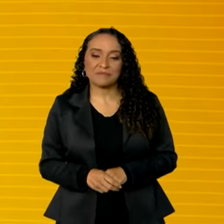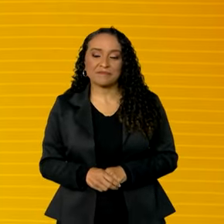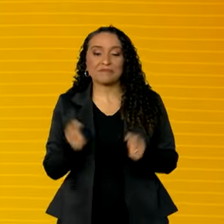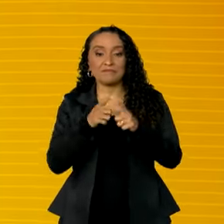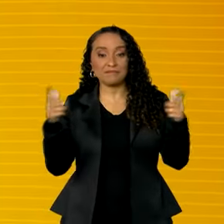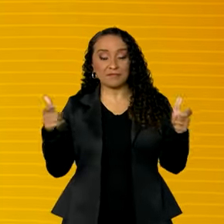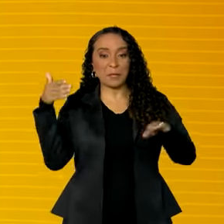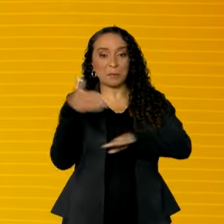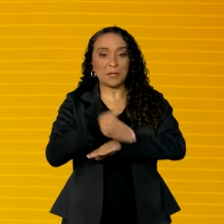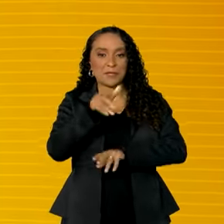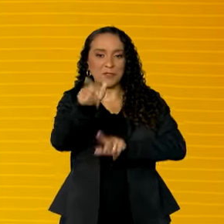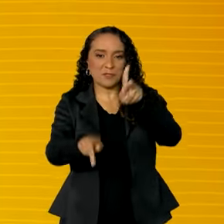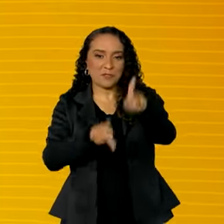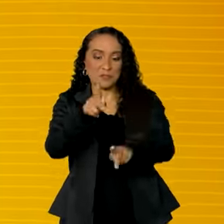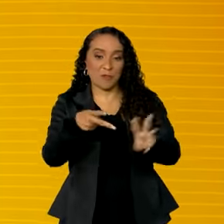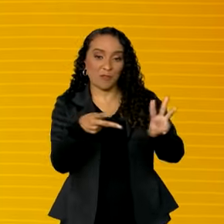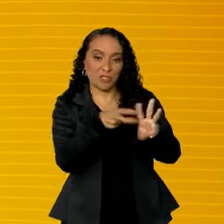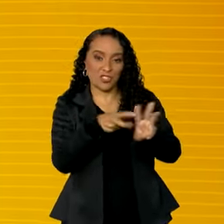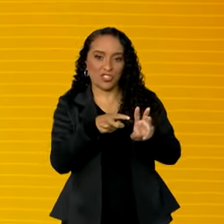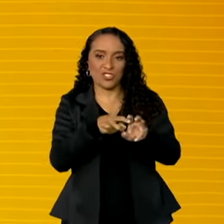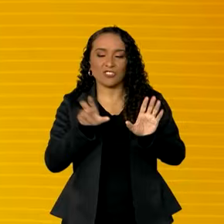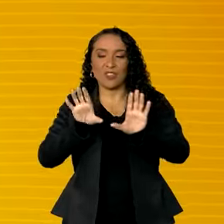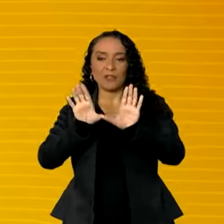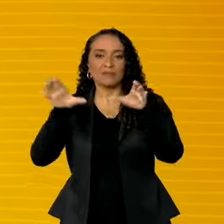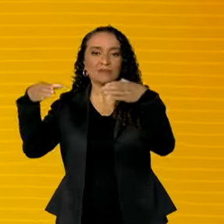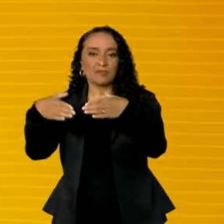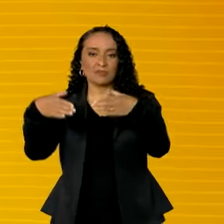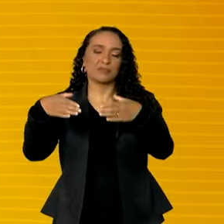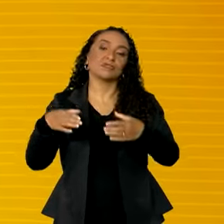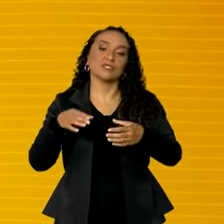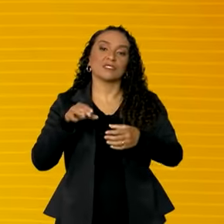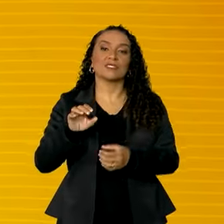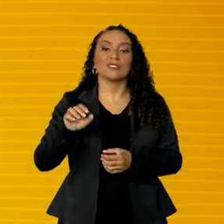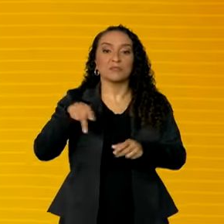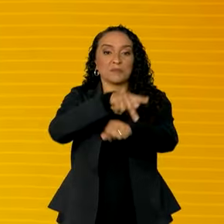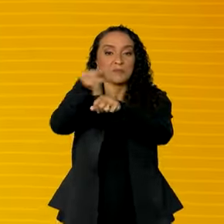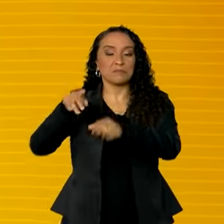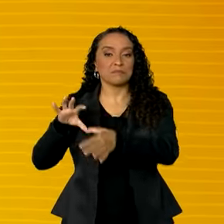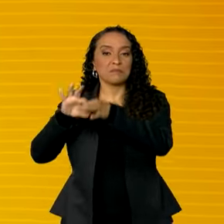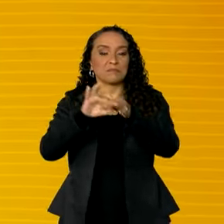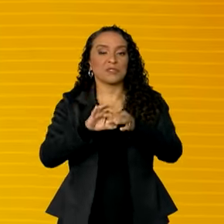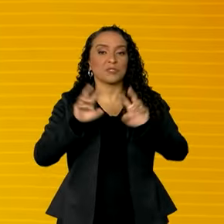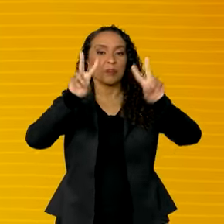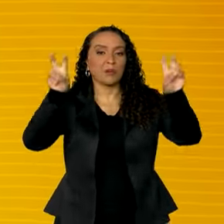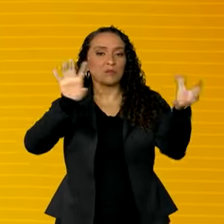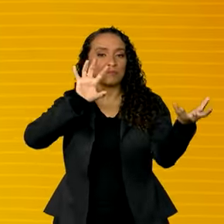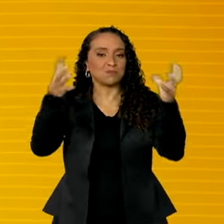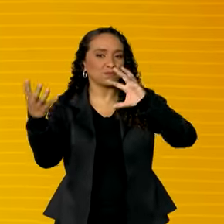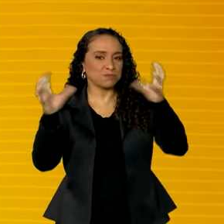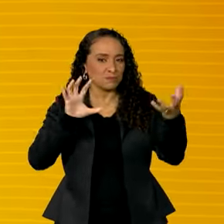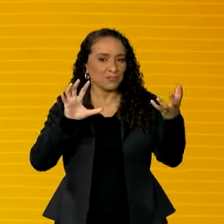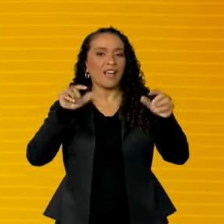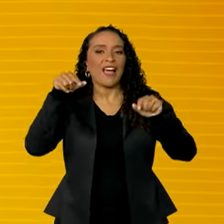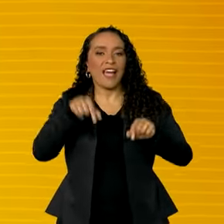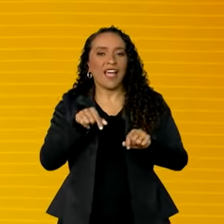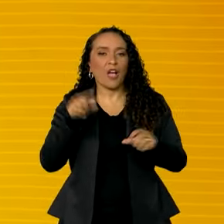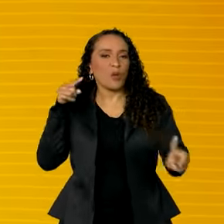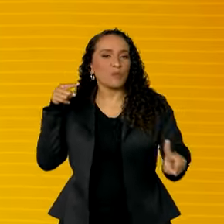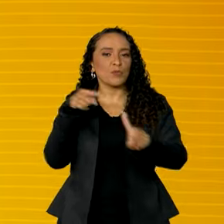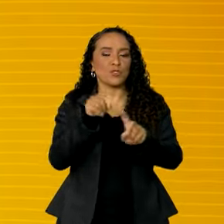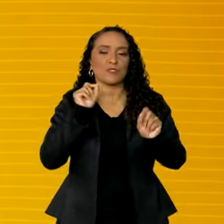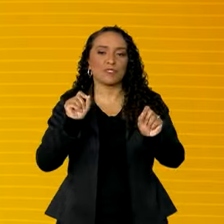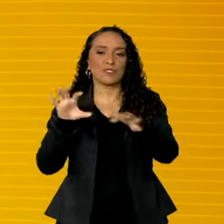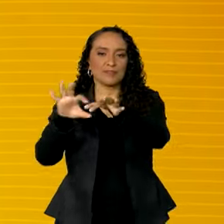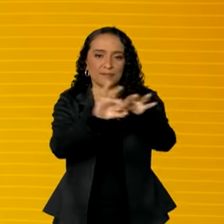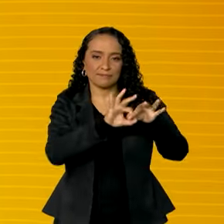Ampliar a participação dos povos indígenas nas conferências das Nações Unidas sobre mudança climática. Esse é um dos objetivos